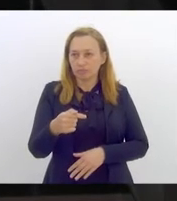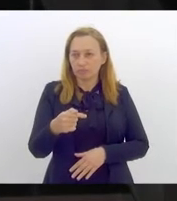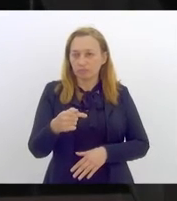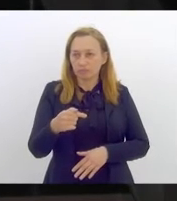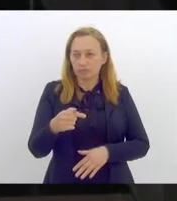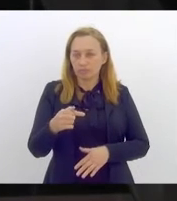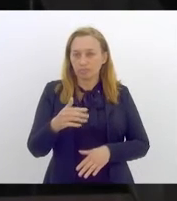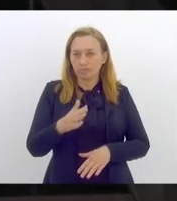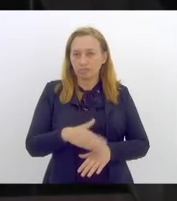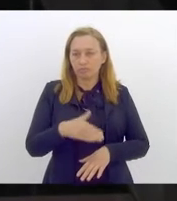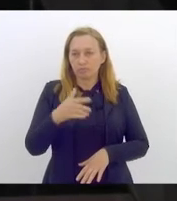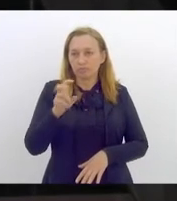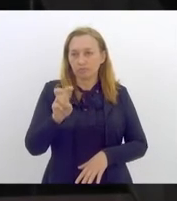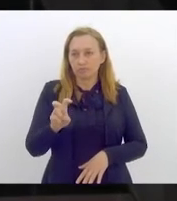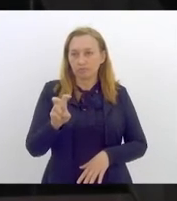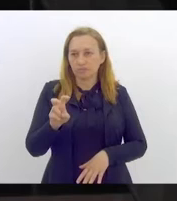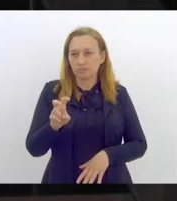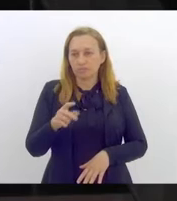5 em